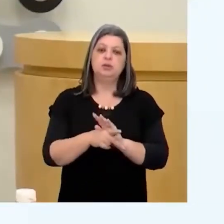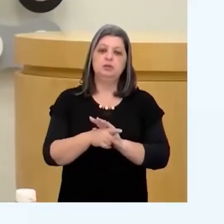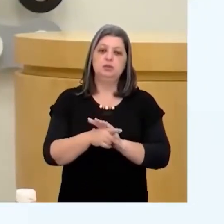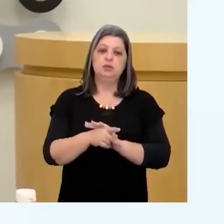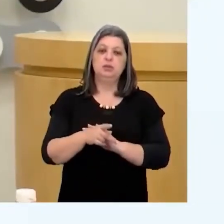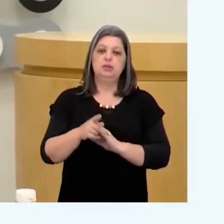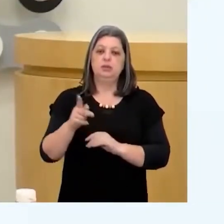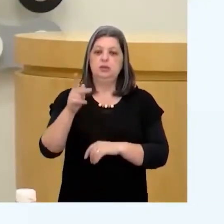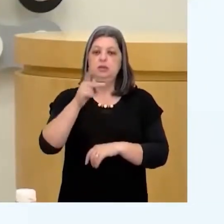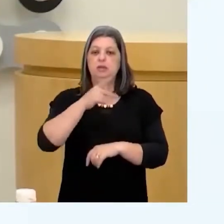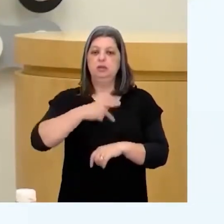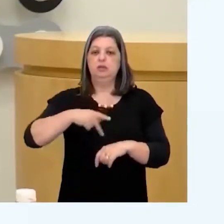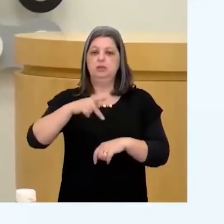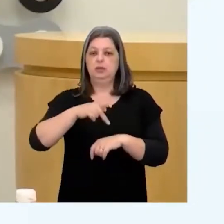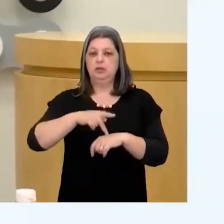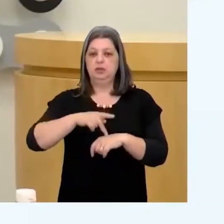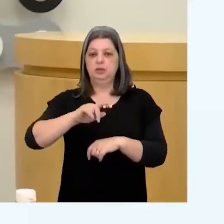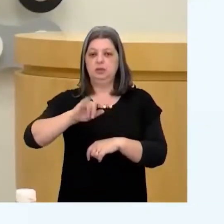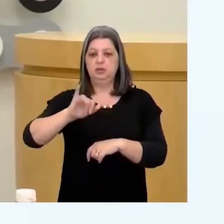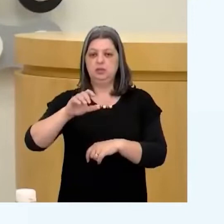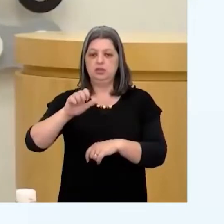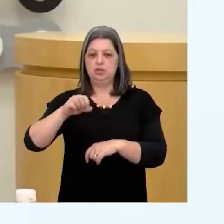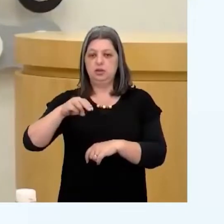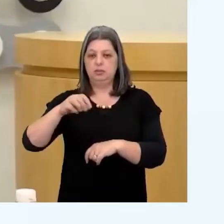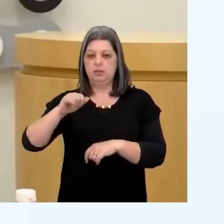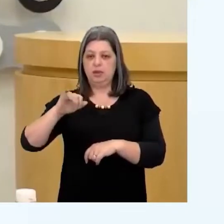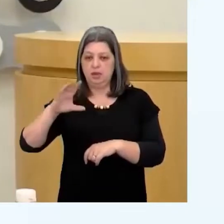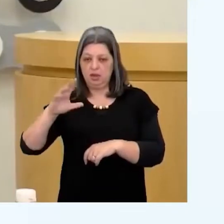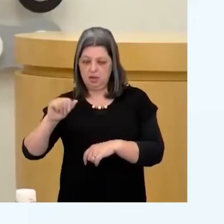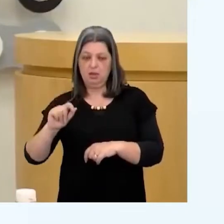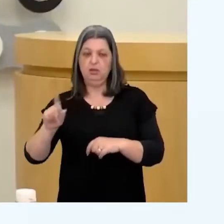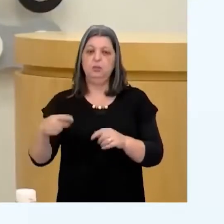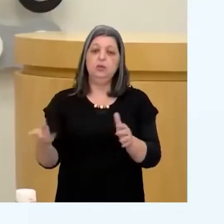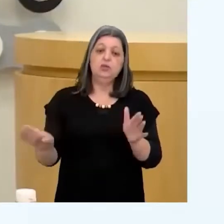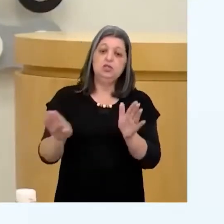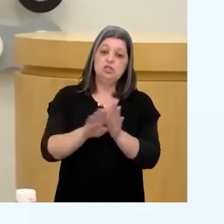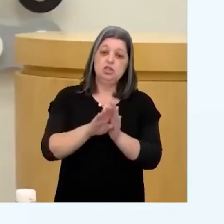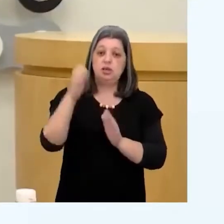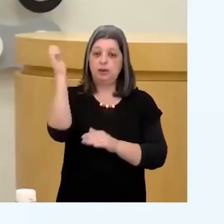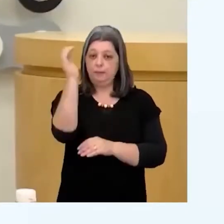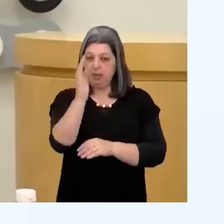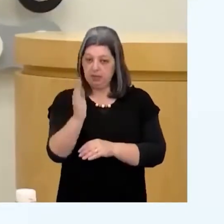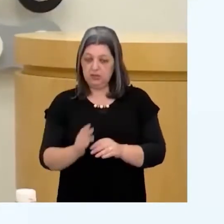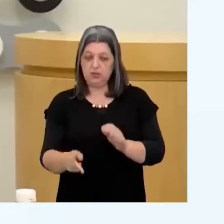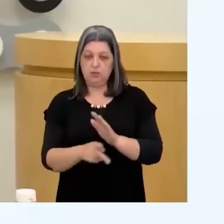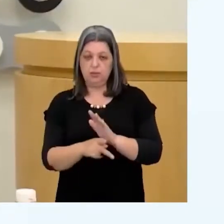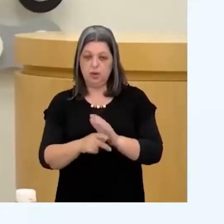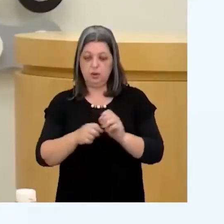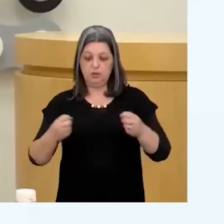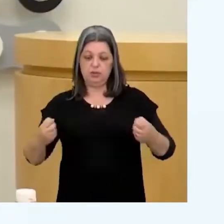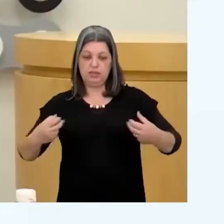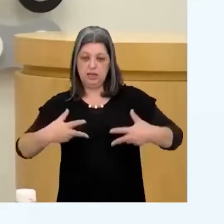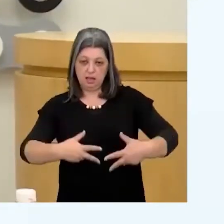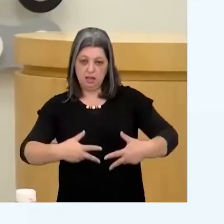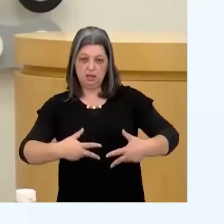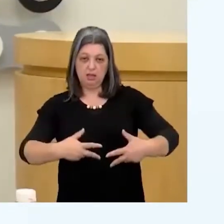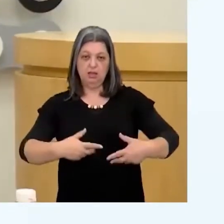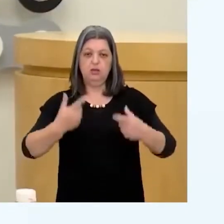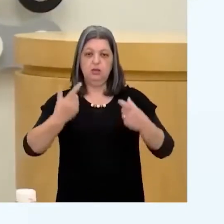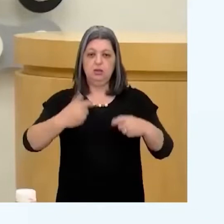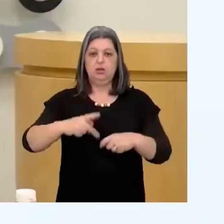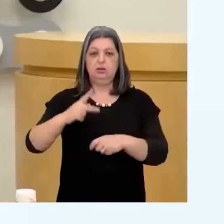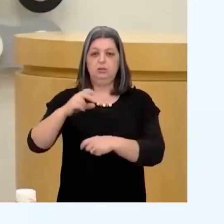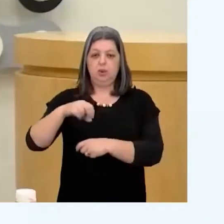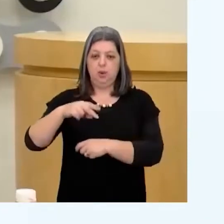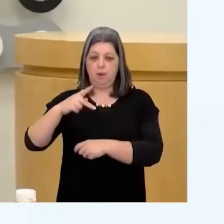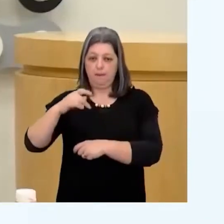jamaicana. E depois ela chega no Brasil em 2008, através do Zap Slam, que ocorria na Pompeia, no mesmo